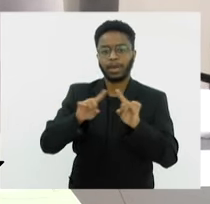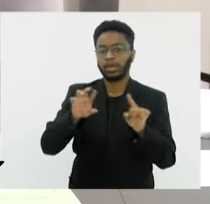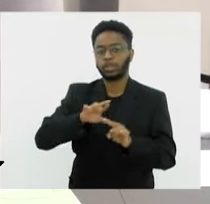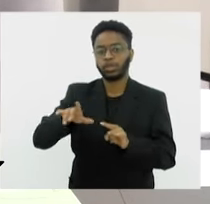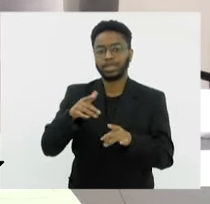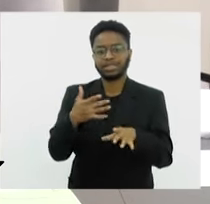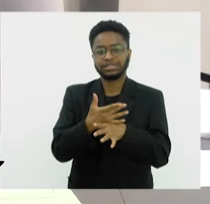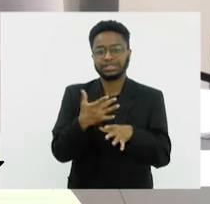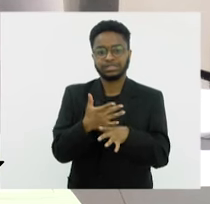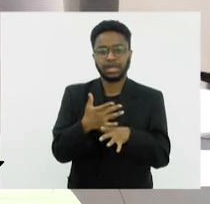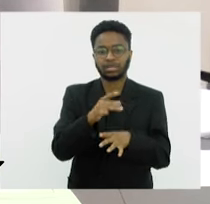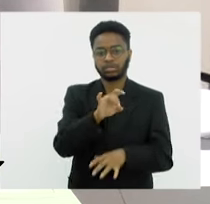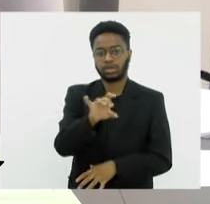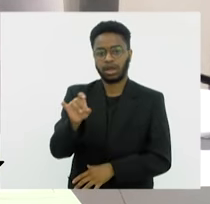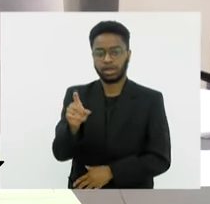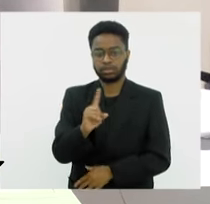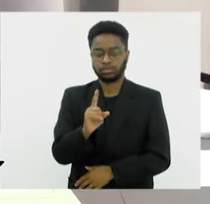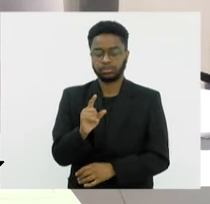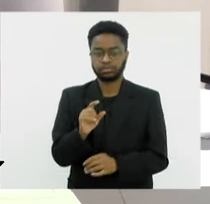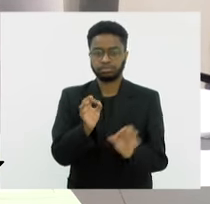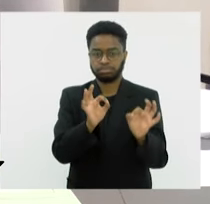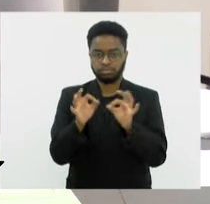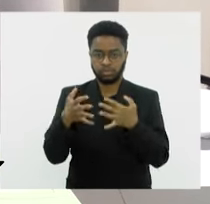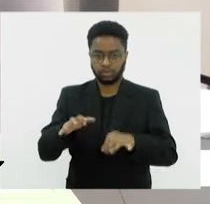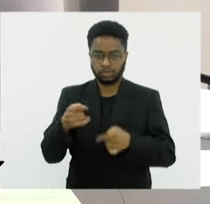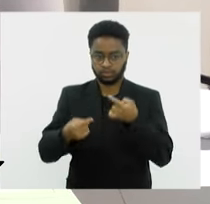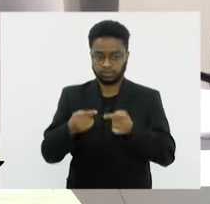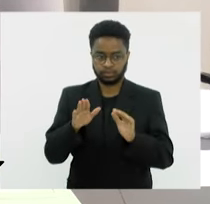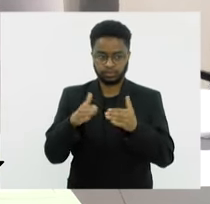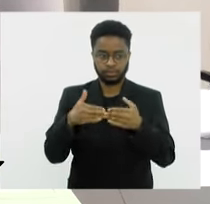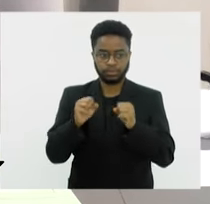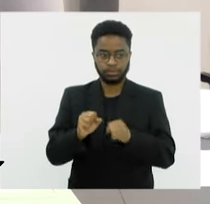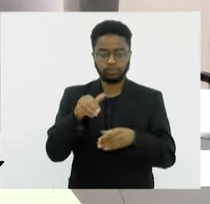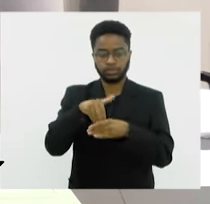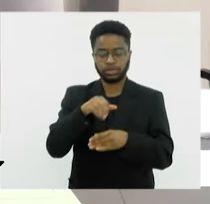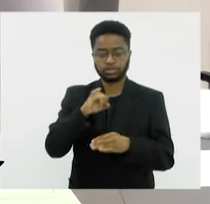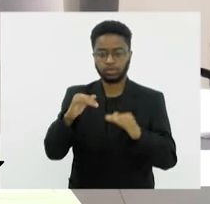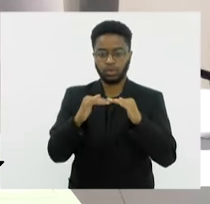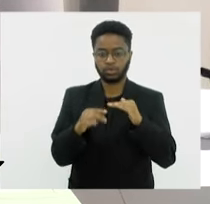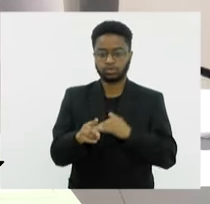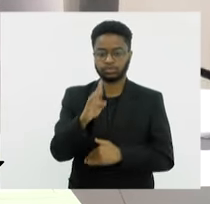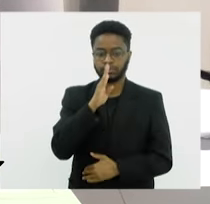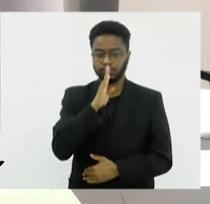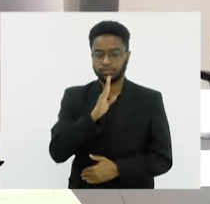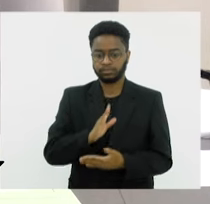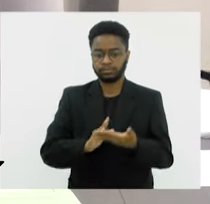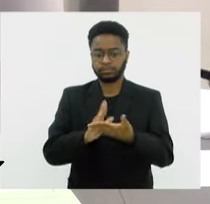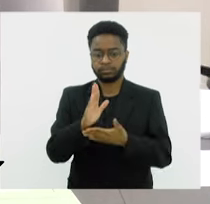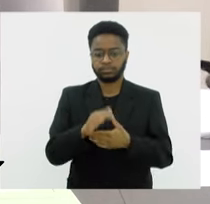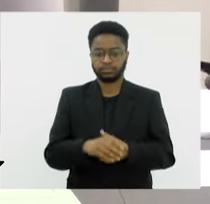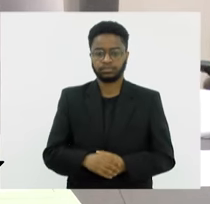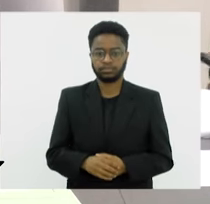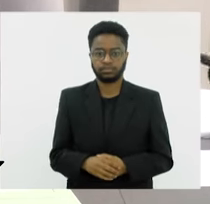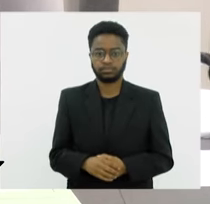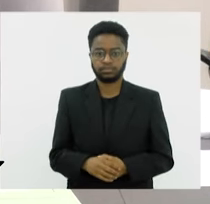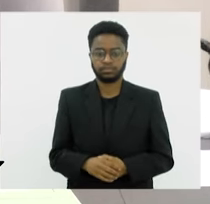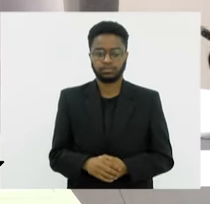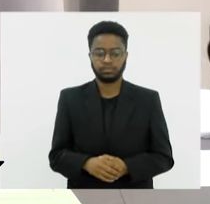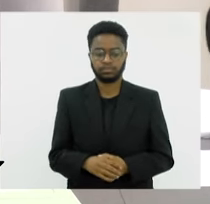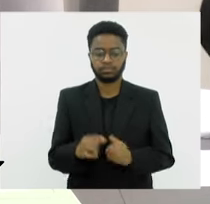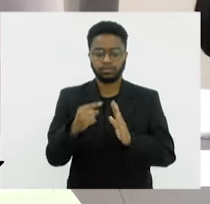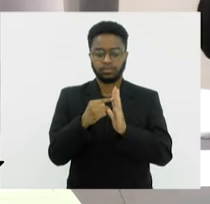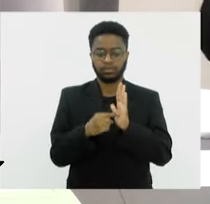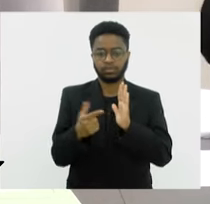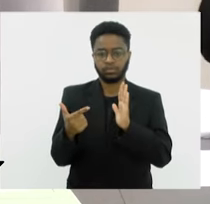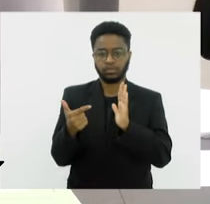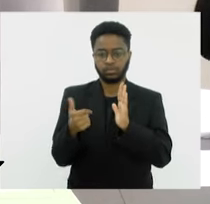a município. Não havendo quem queira discutir, encerrada a discussão e votação, se os que aprovam permaneçam como estão, aprovado. O item 12